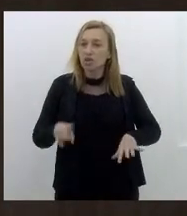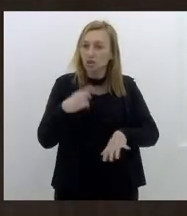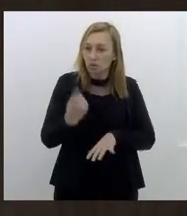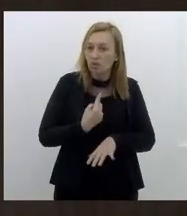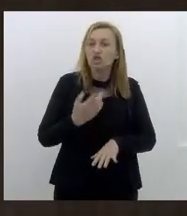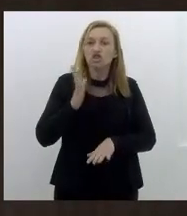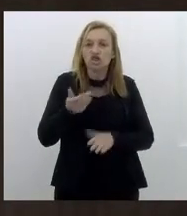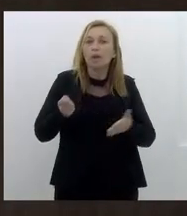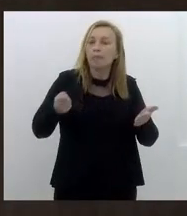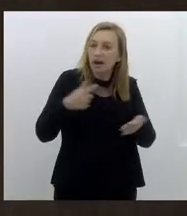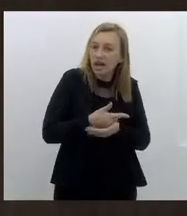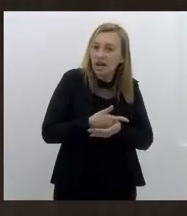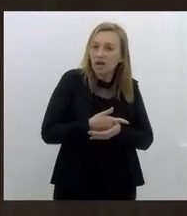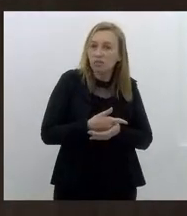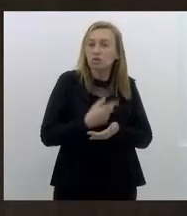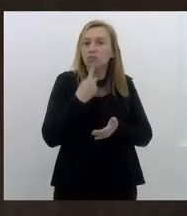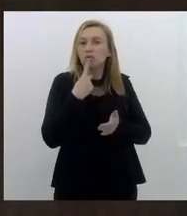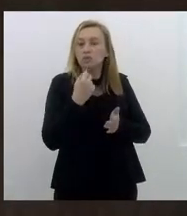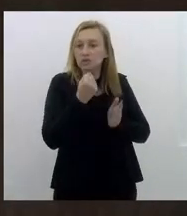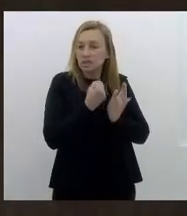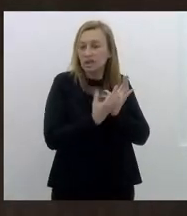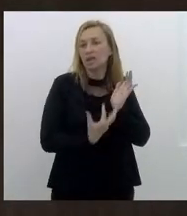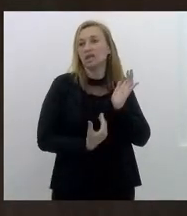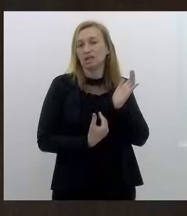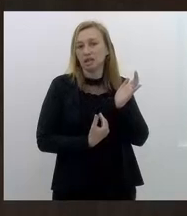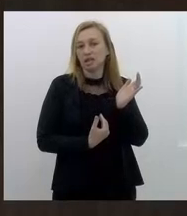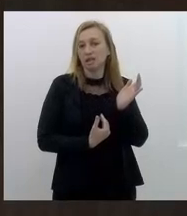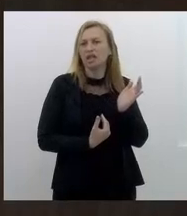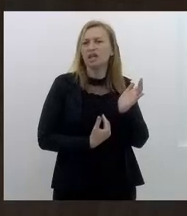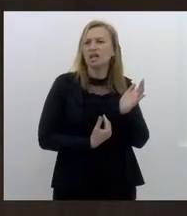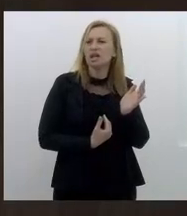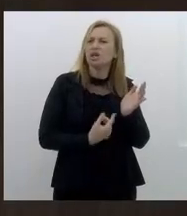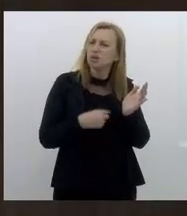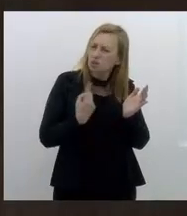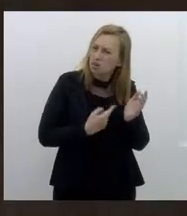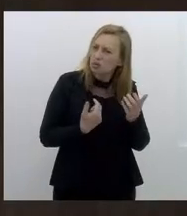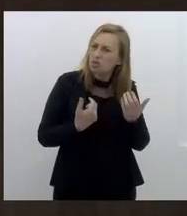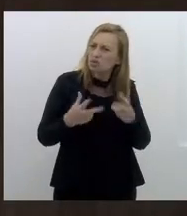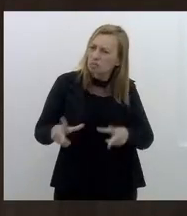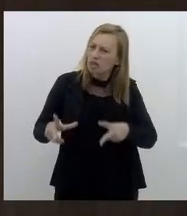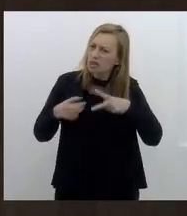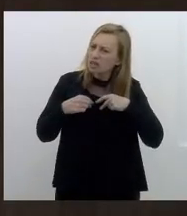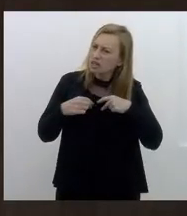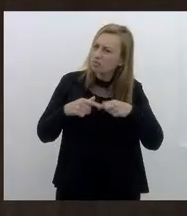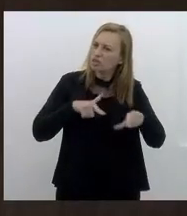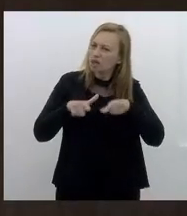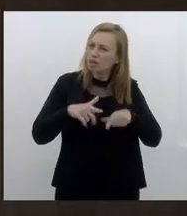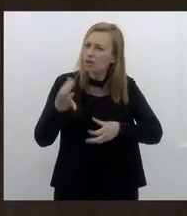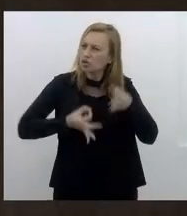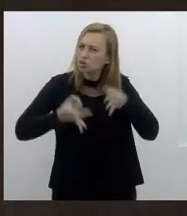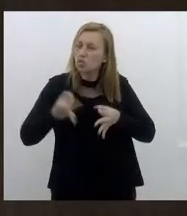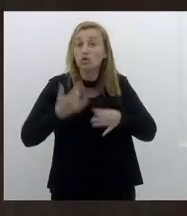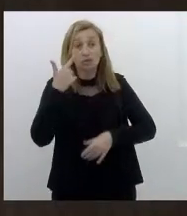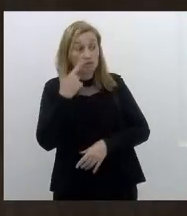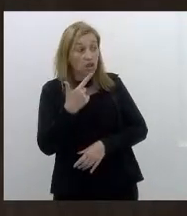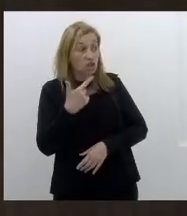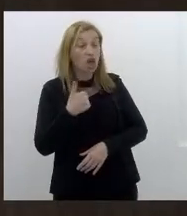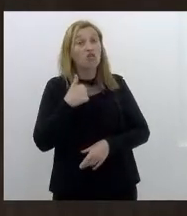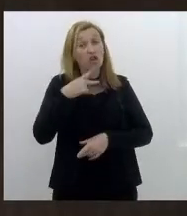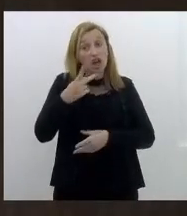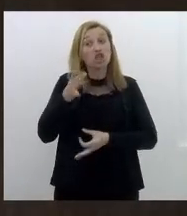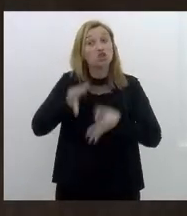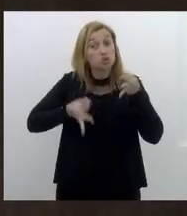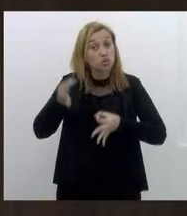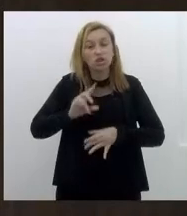pagamos Nossa cota com sangue e carne e ossos Será que não merecemos um tratamento justo reparem que eu disse